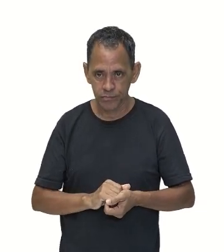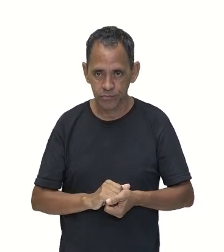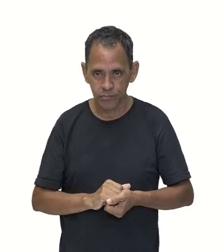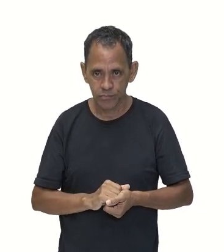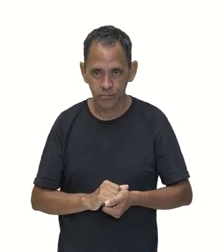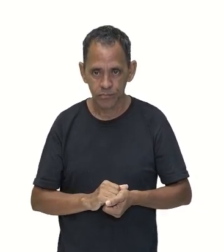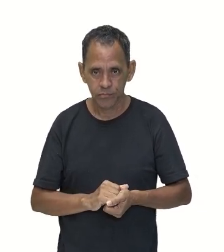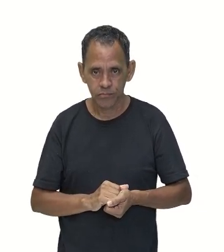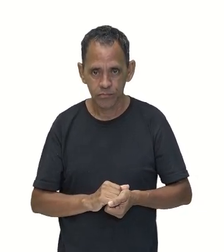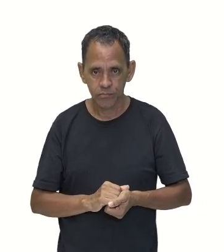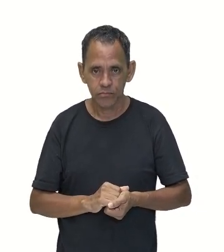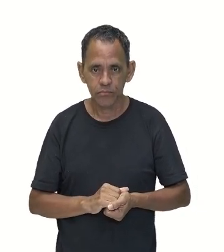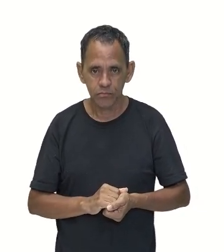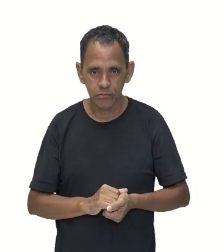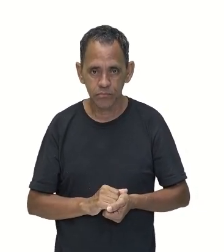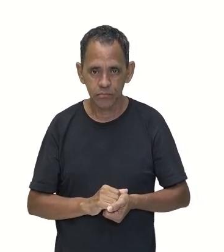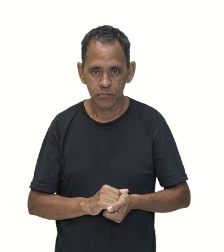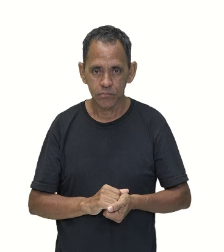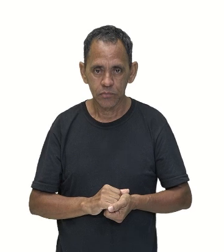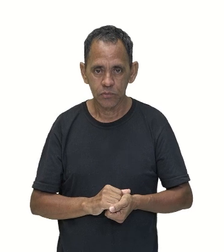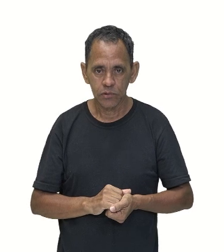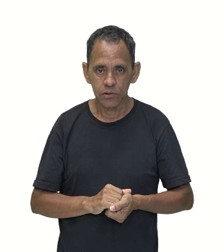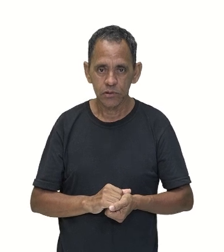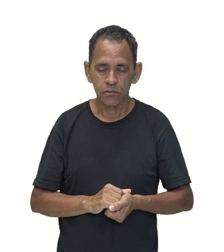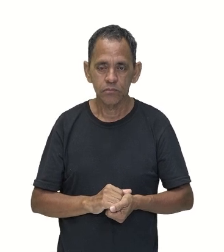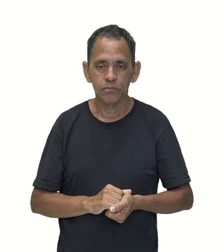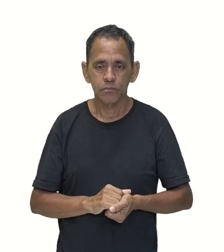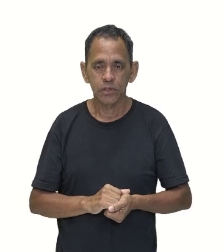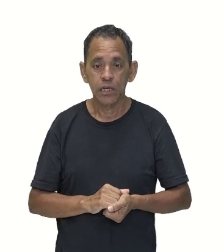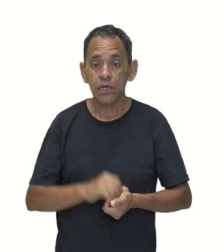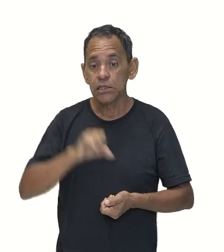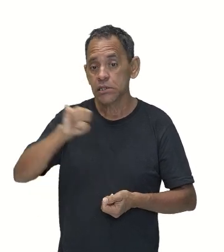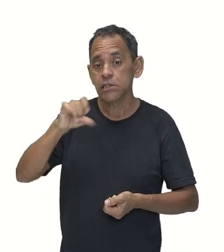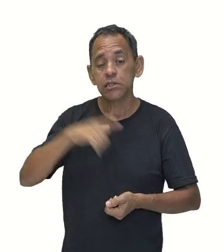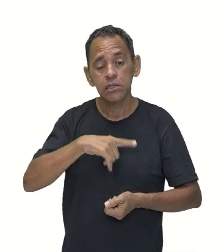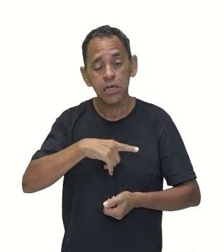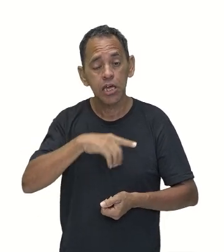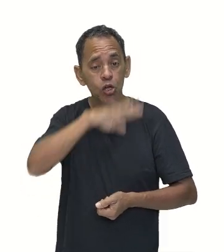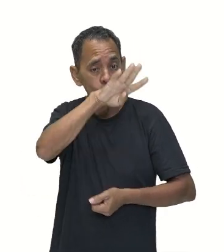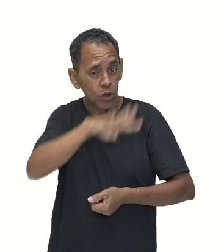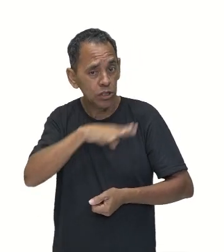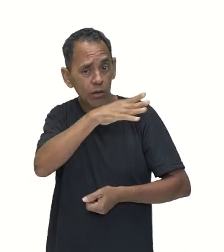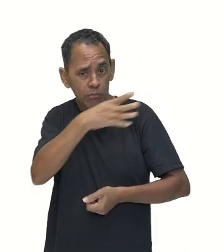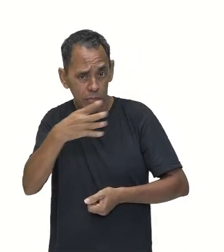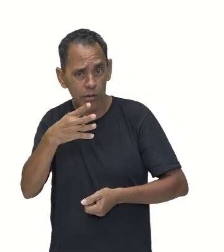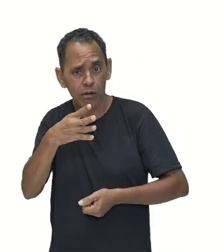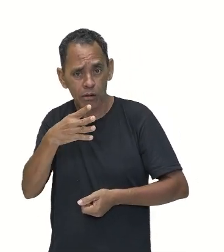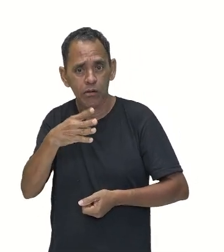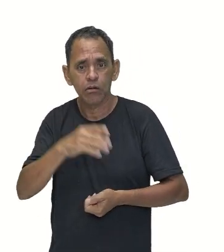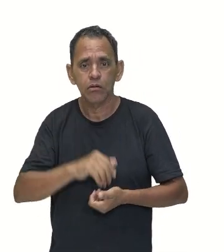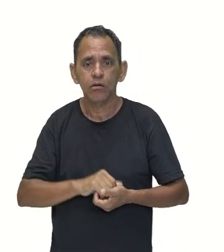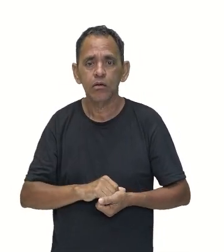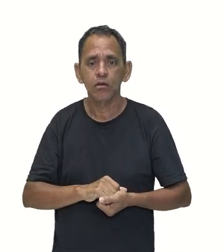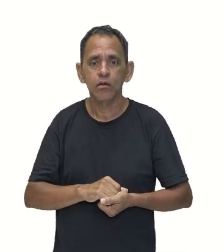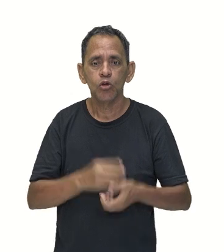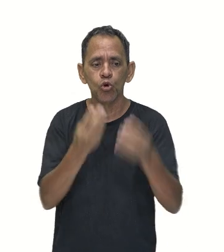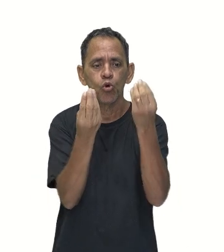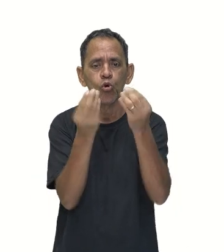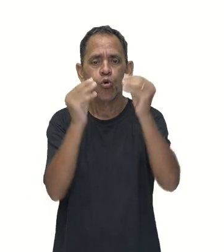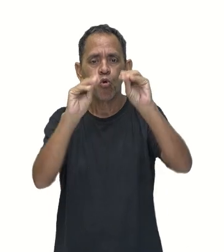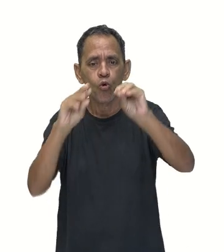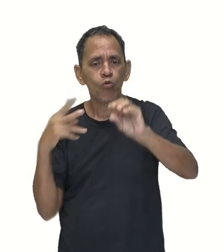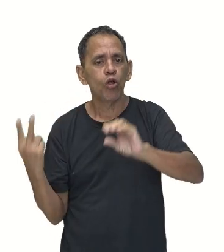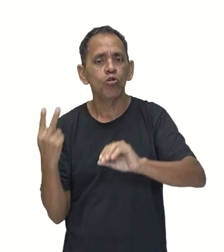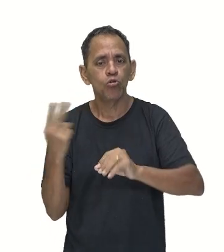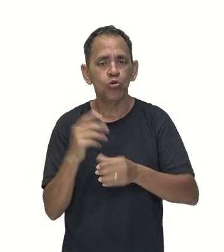de 60 que o valor vai aparecer. Se a gente tiver a tabelinha matemática lá com os valores do seno, do cosseno